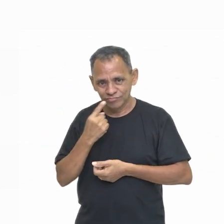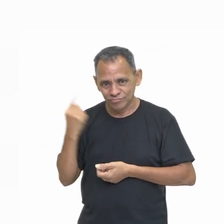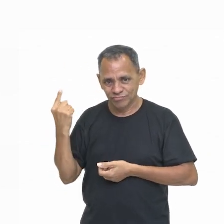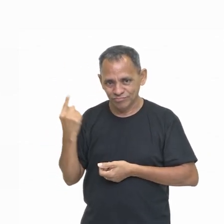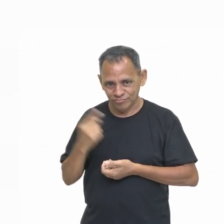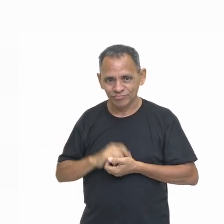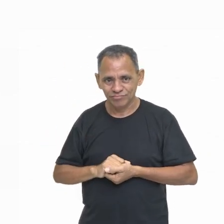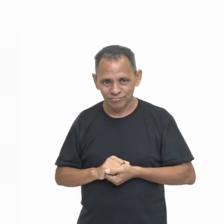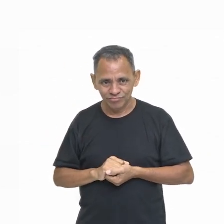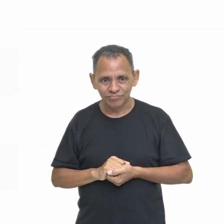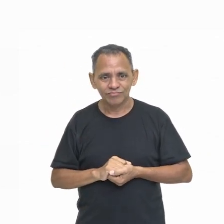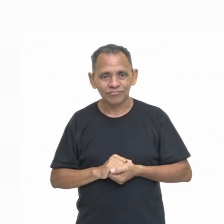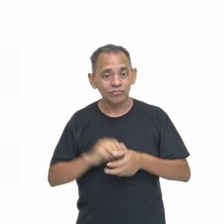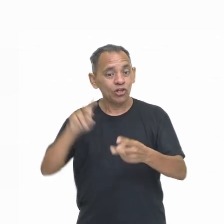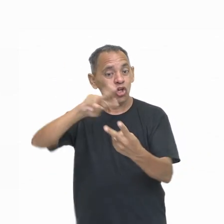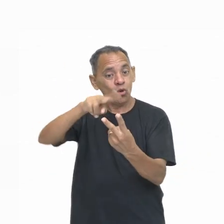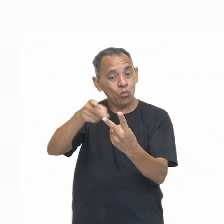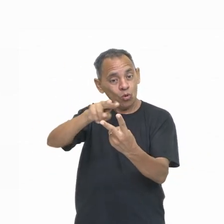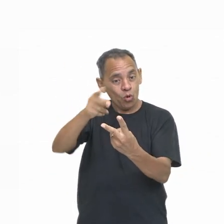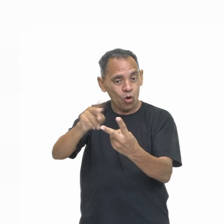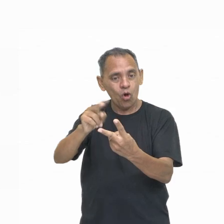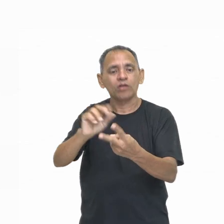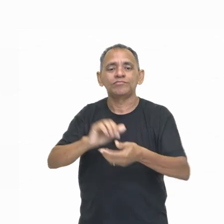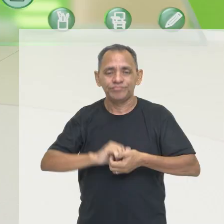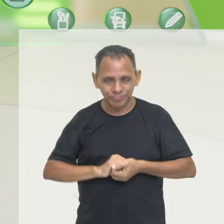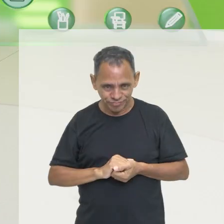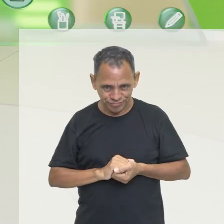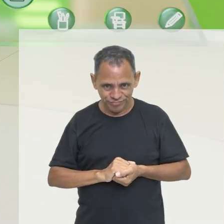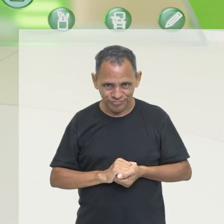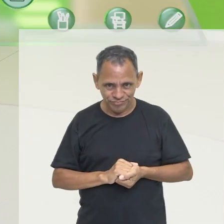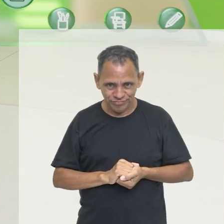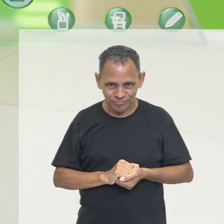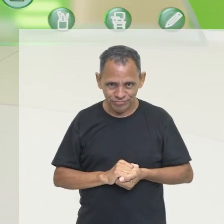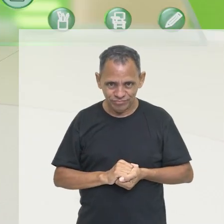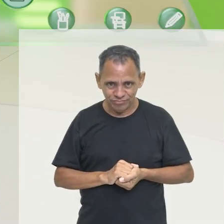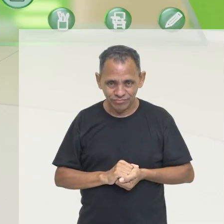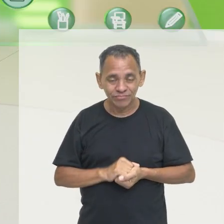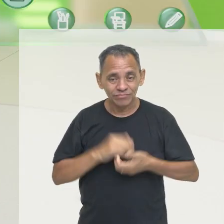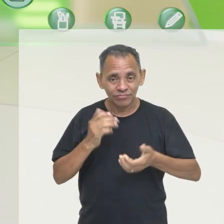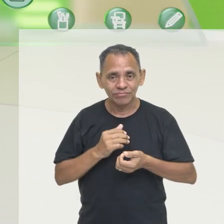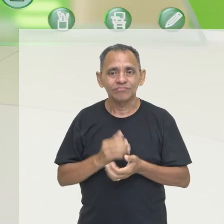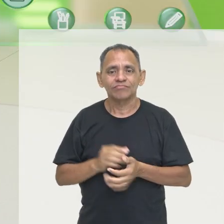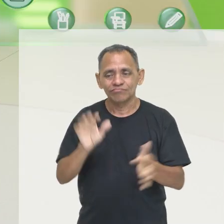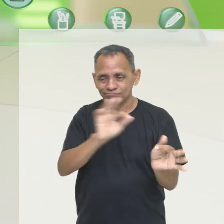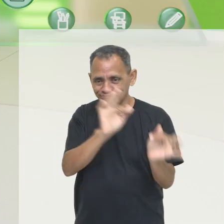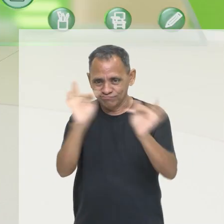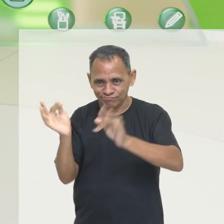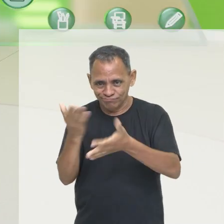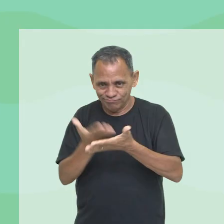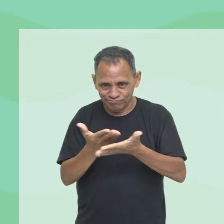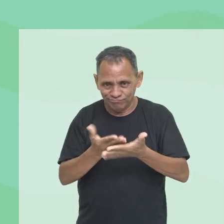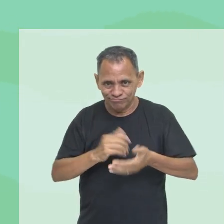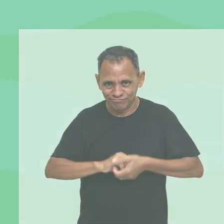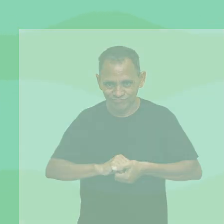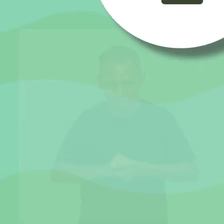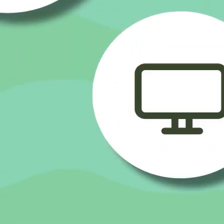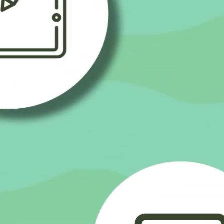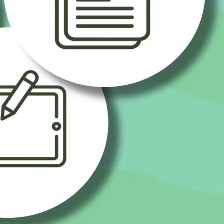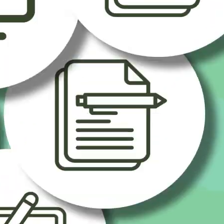Oparin-Haldane, hipótese autotrófica e heterotrófica. Então, vamos para a nossa aula.